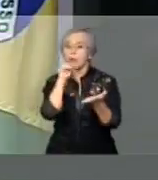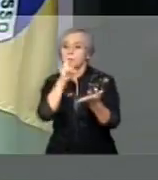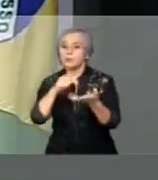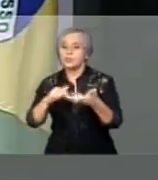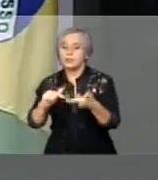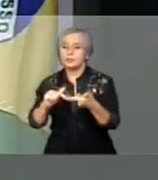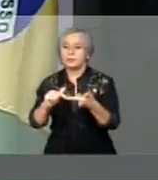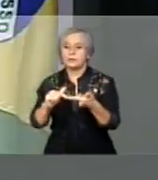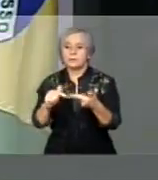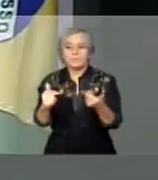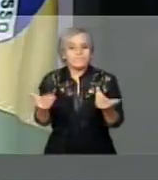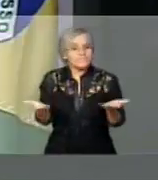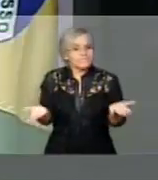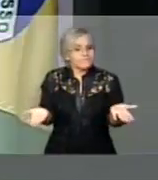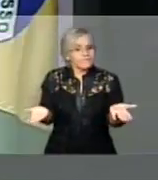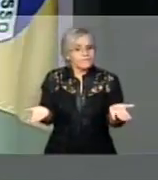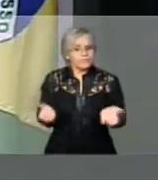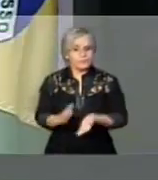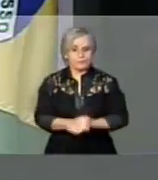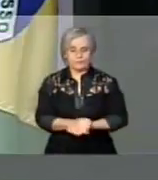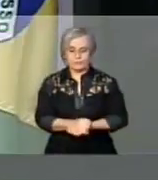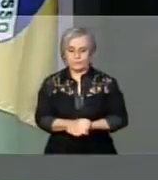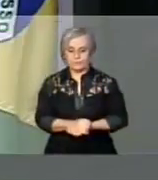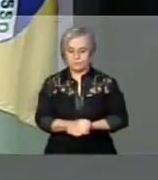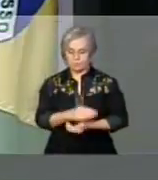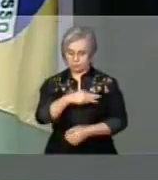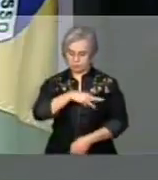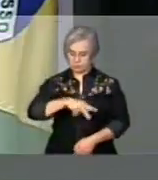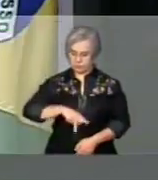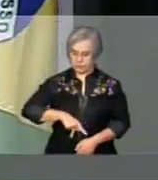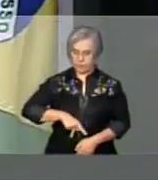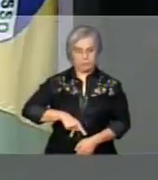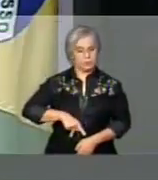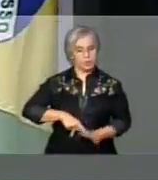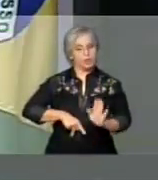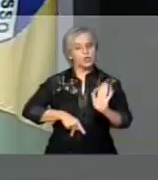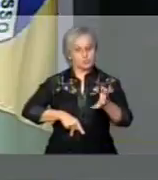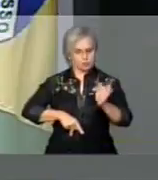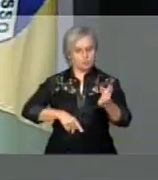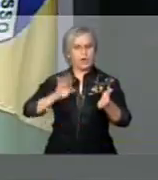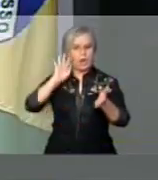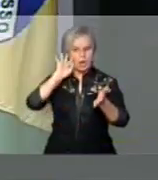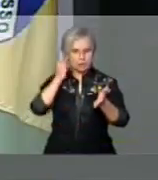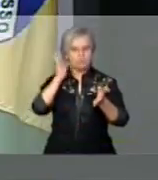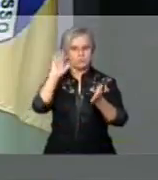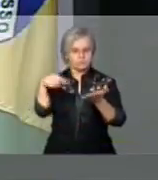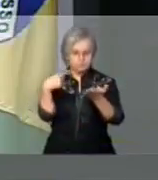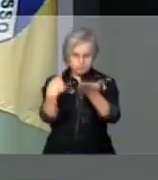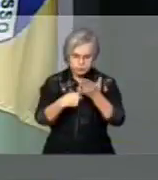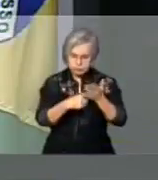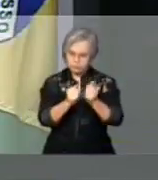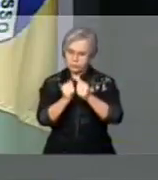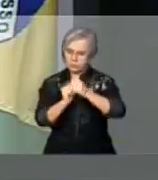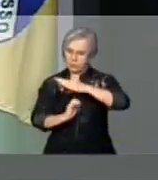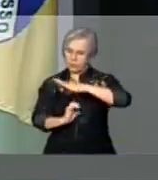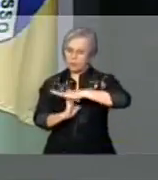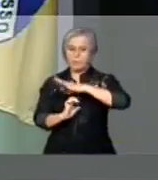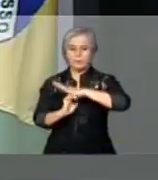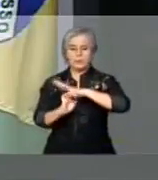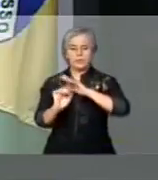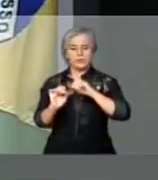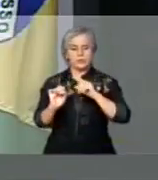essa tragédia, no caso, a Samarco. O Ministério Público já definiu, no acordo com a empresa,